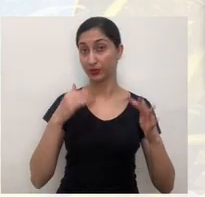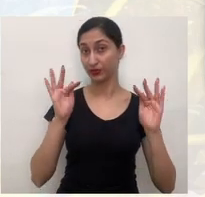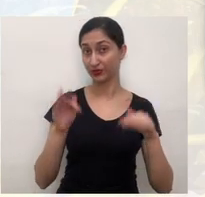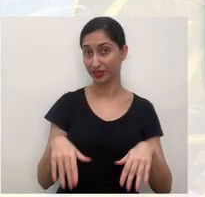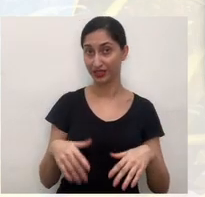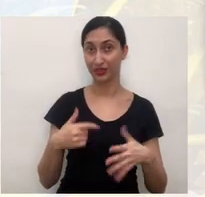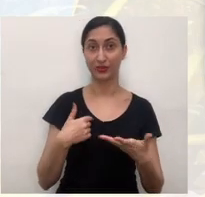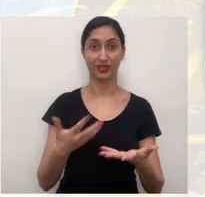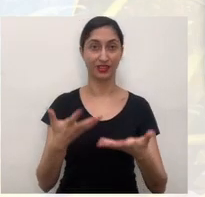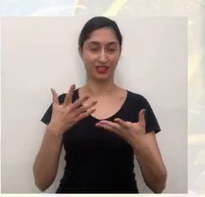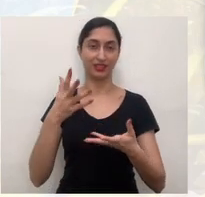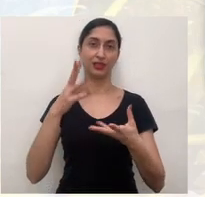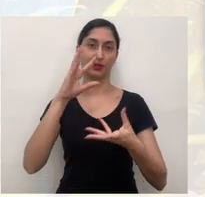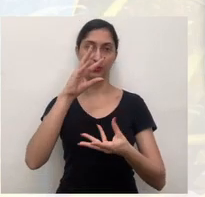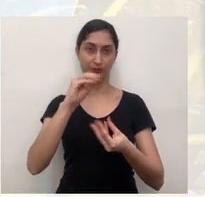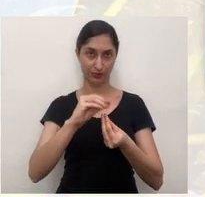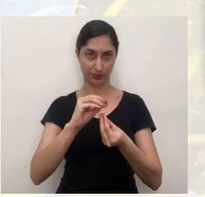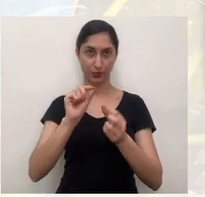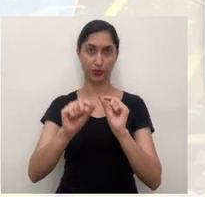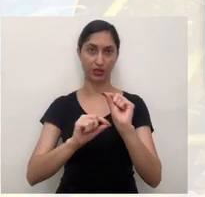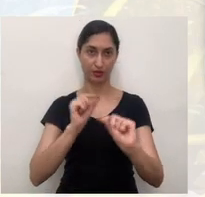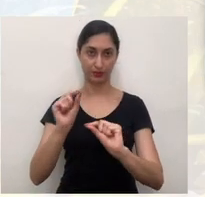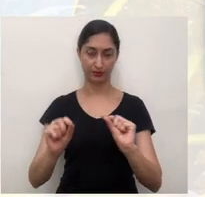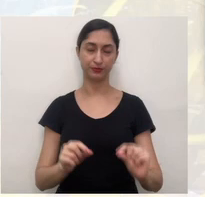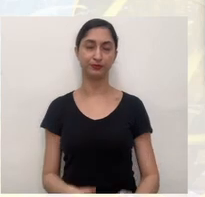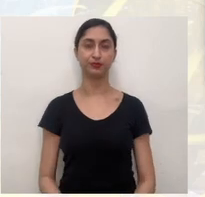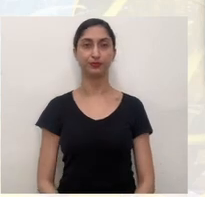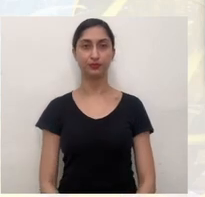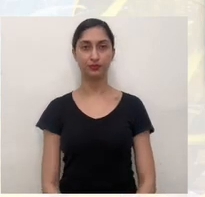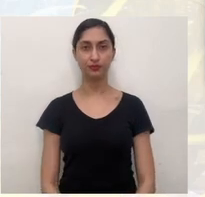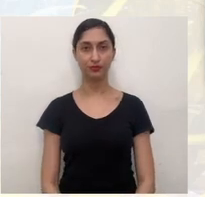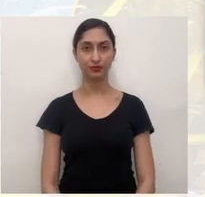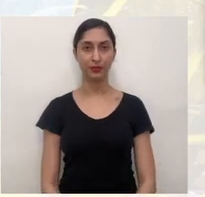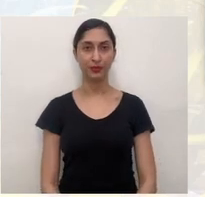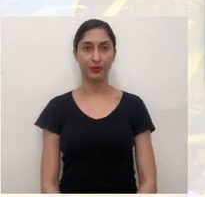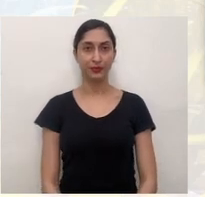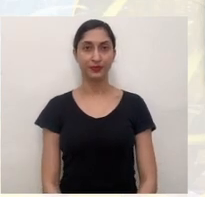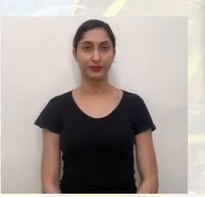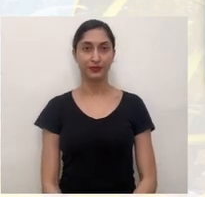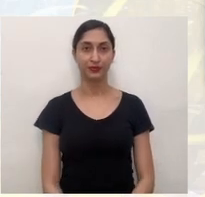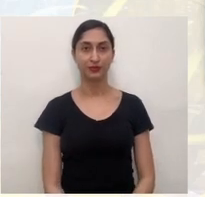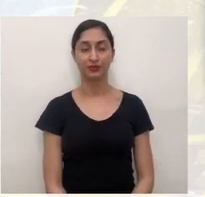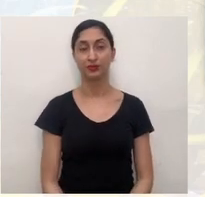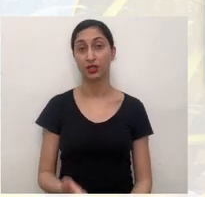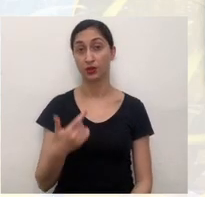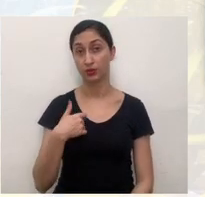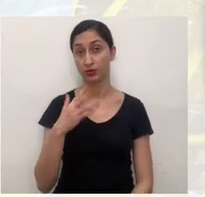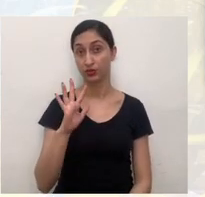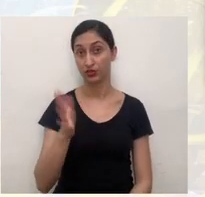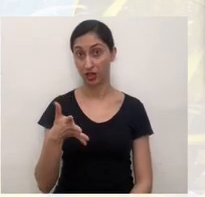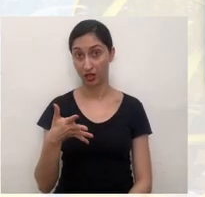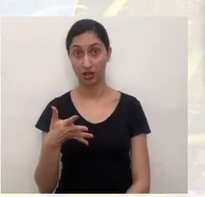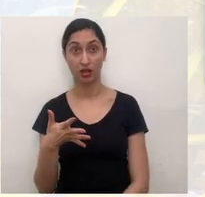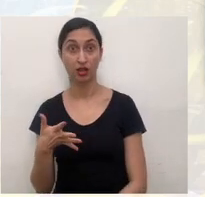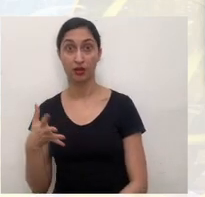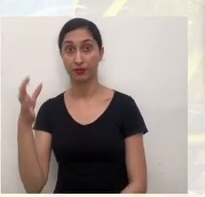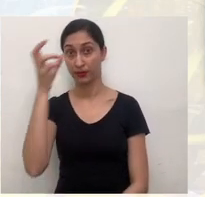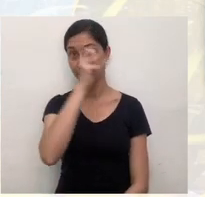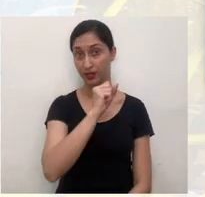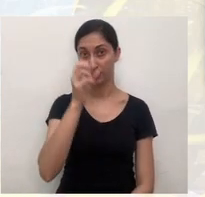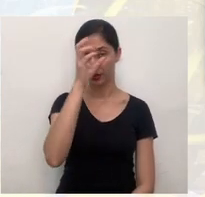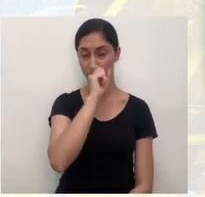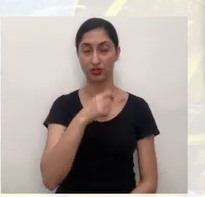queria concluir assim, dizendo o seguinte, é uma coisa que eu aprendi e que eu tento transmitir para todos os